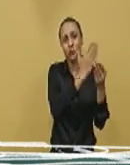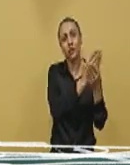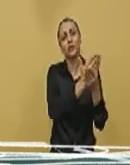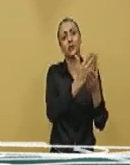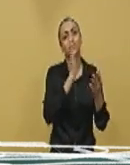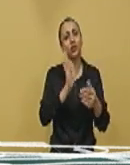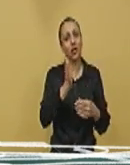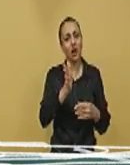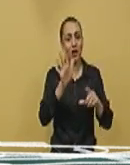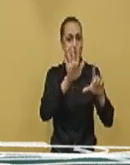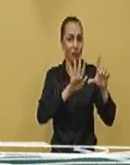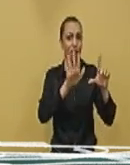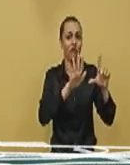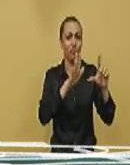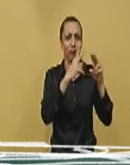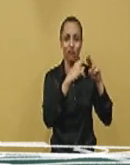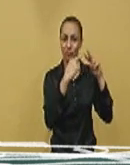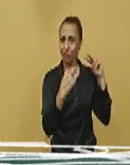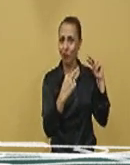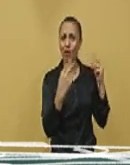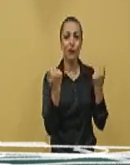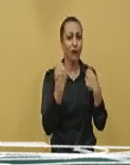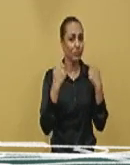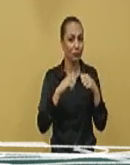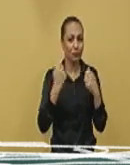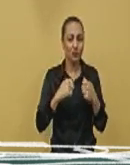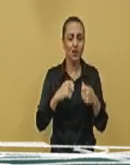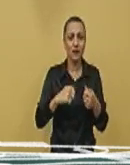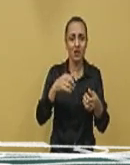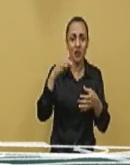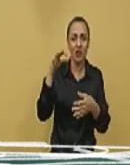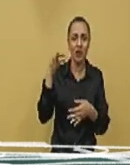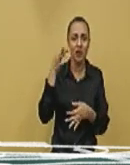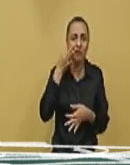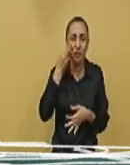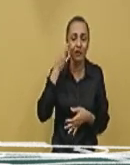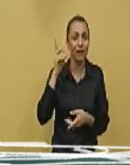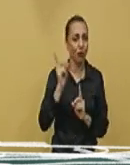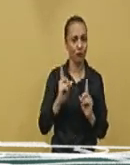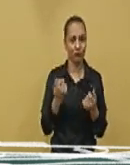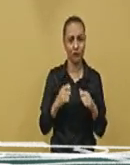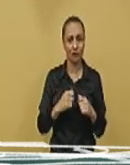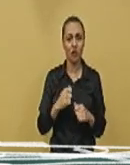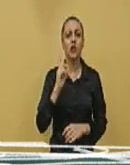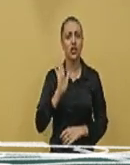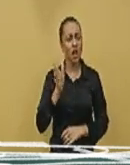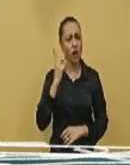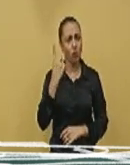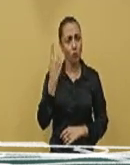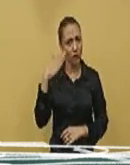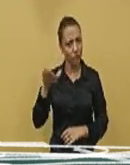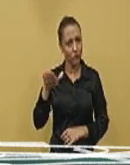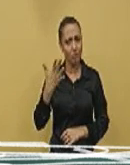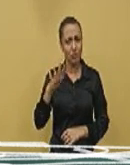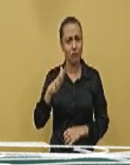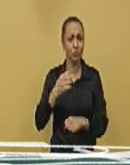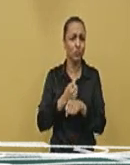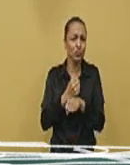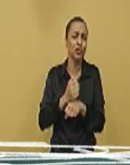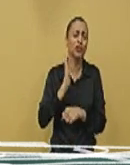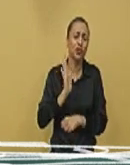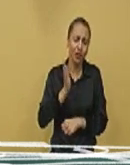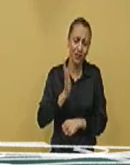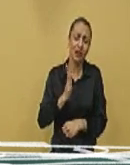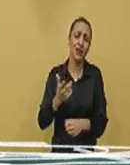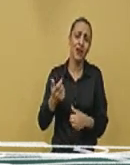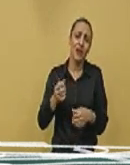ela não precisa mais ter o processo físico. Isso foi um ano e meio de batalha em termos de desenvolvimento de